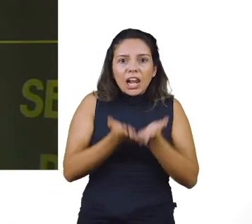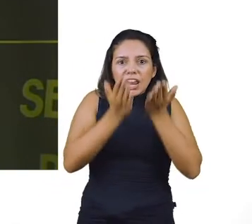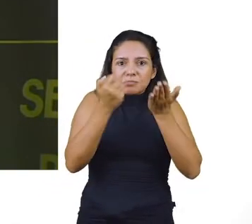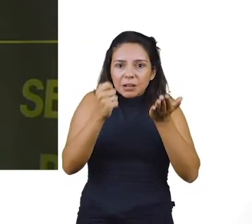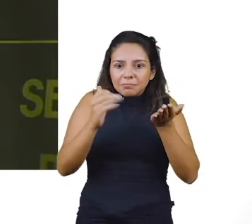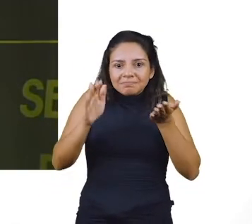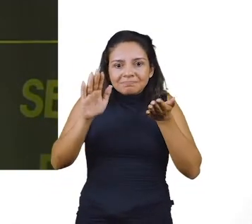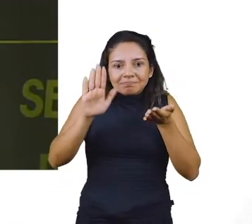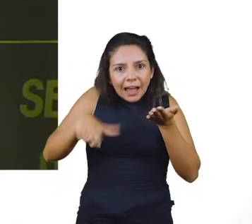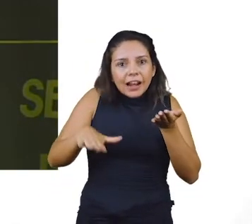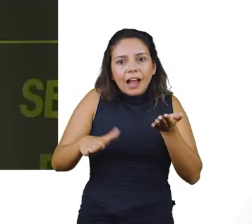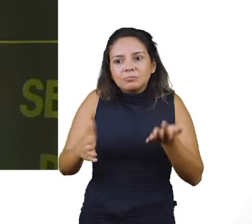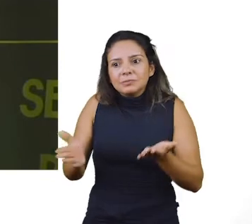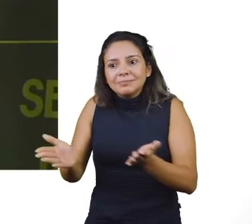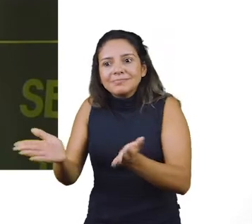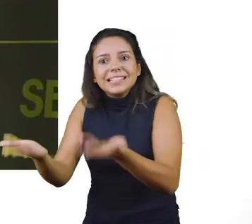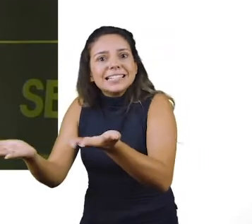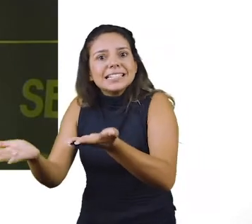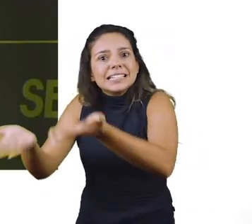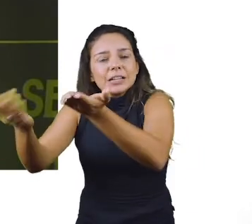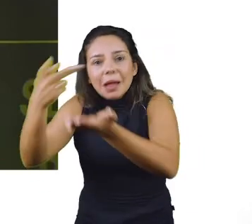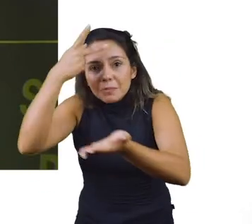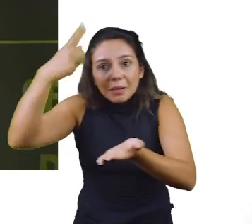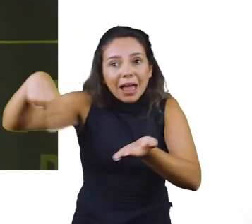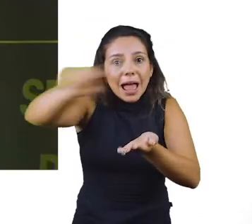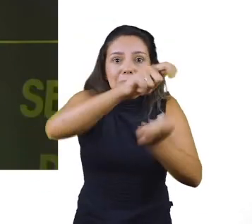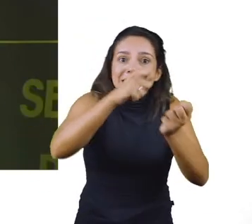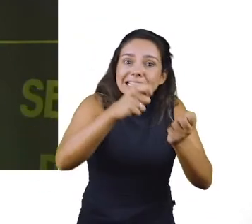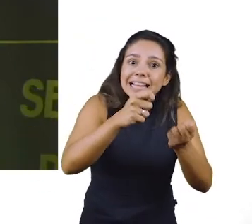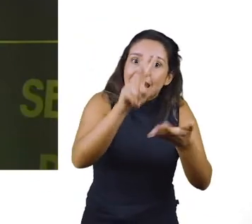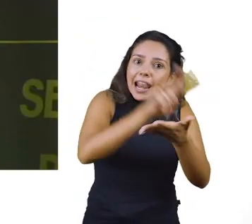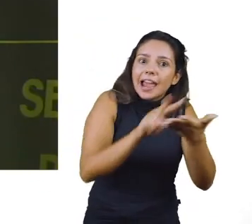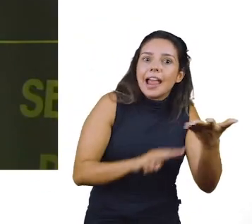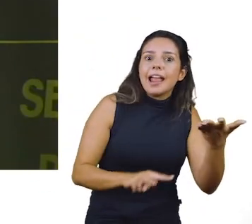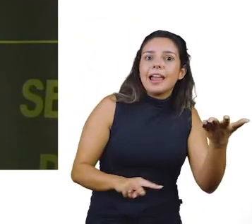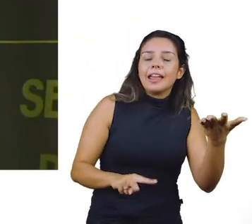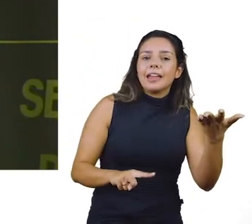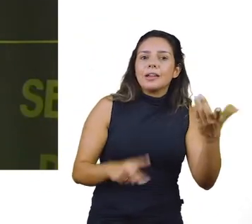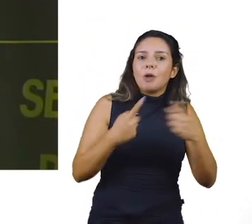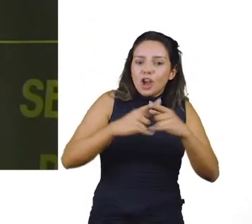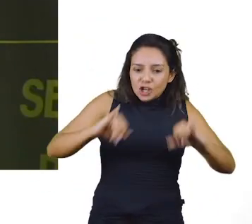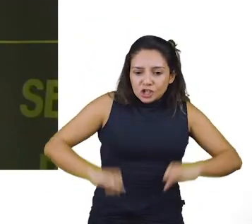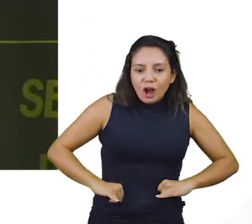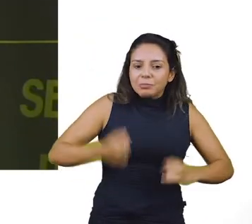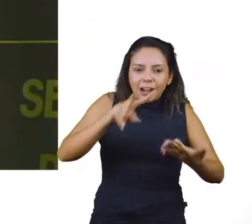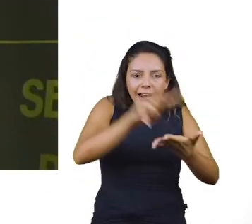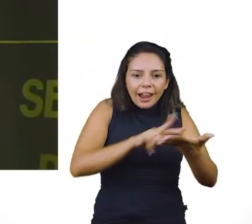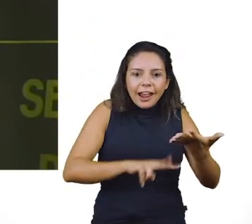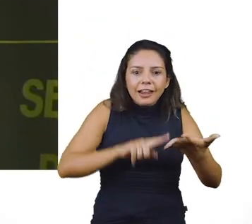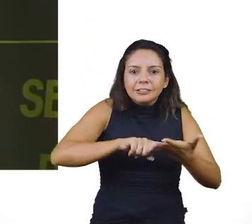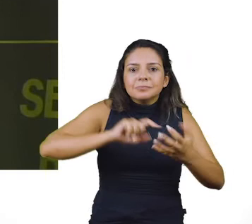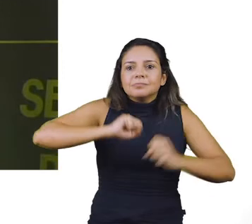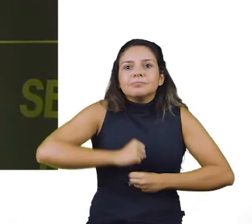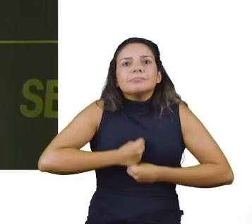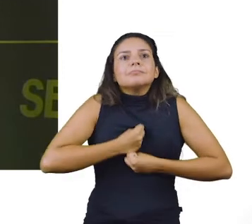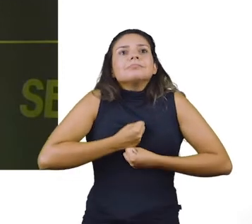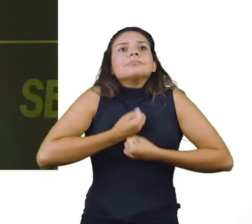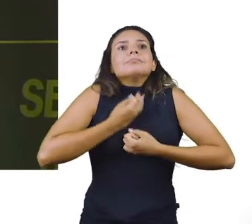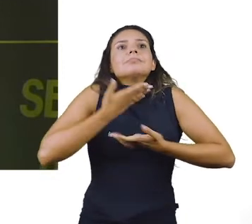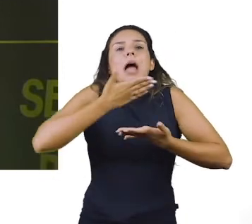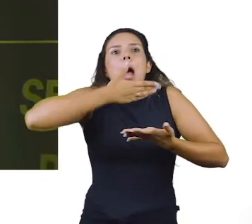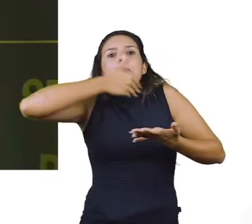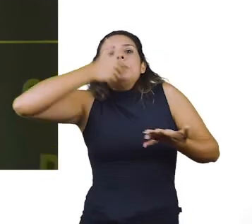momento de incentivar as pessoas a lerem, de tornar o livro mais acessível, mais barato, não taxar.